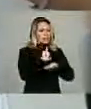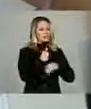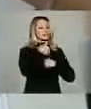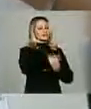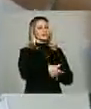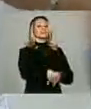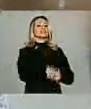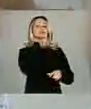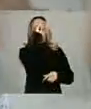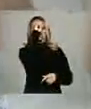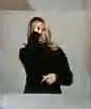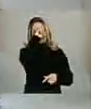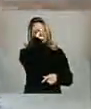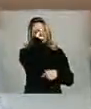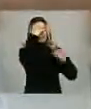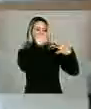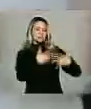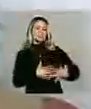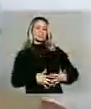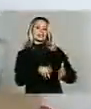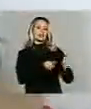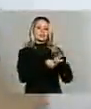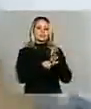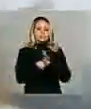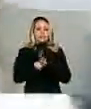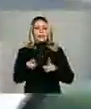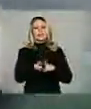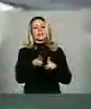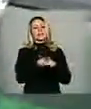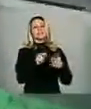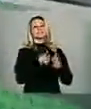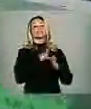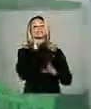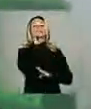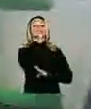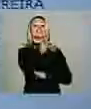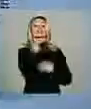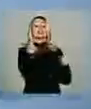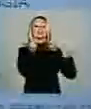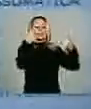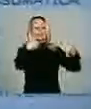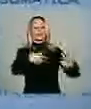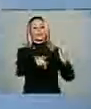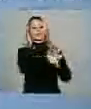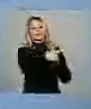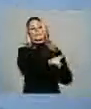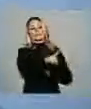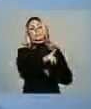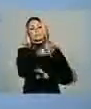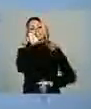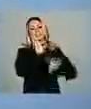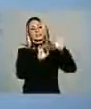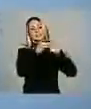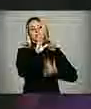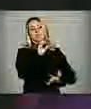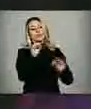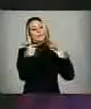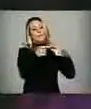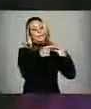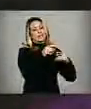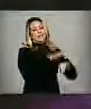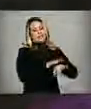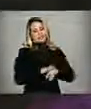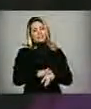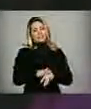convocando essa família, explicando o exame e direcionando essa criança para um serviço específico, de acordo com a doença dela. Qual o